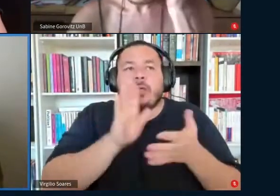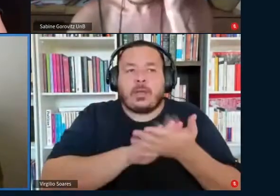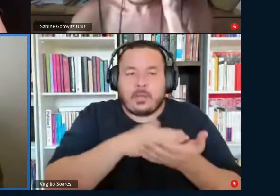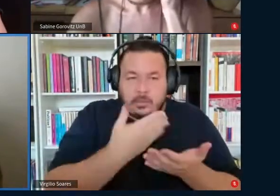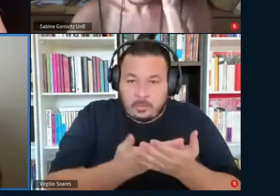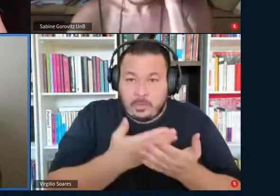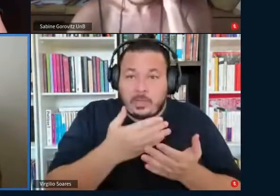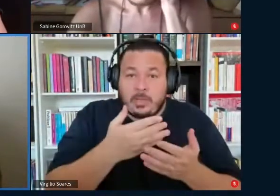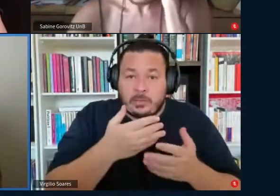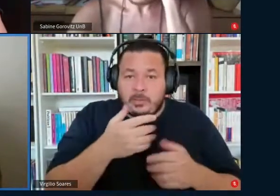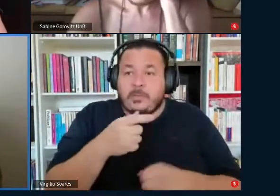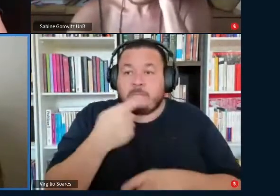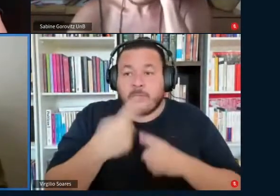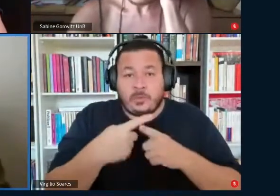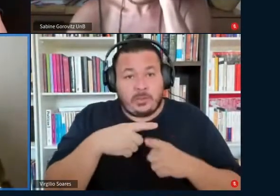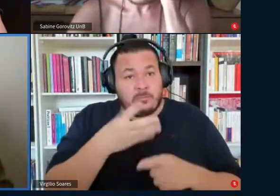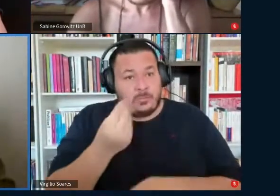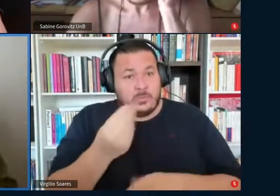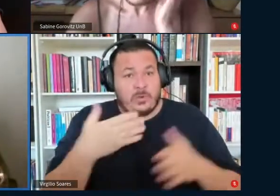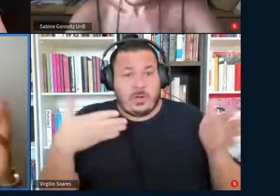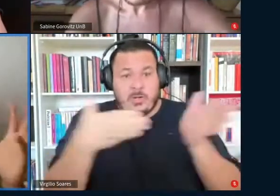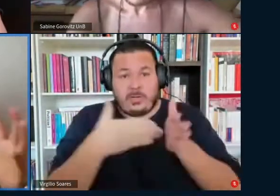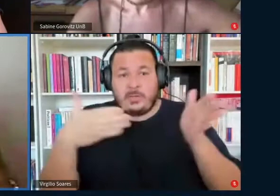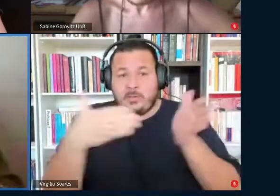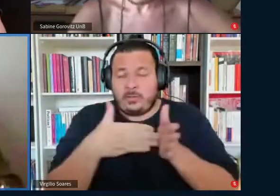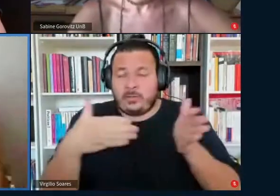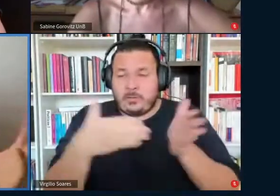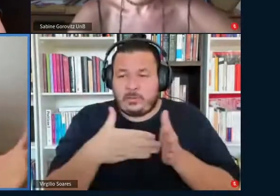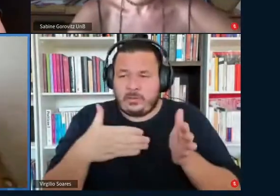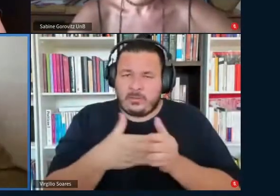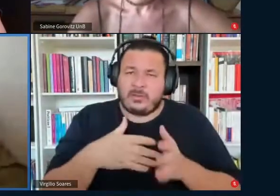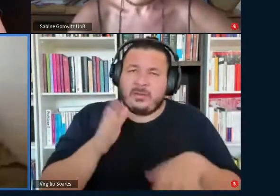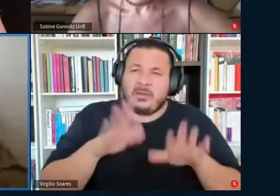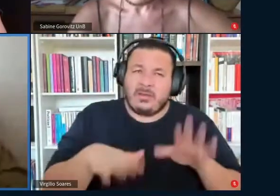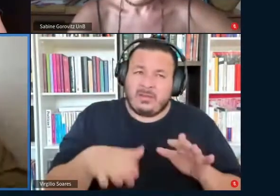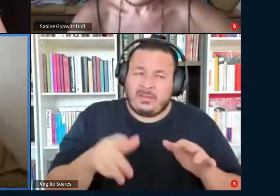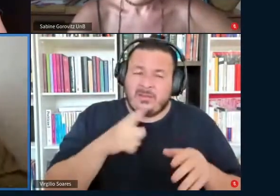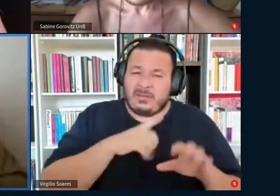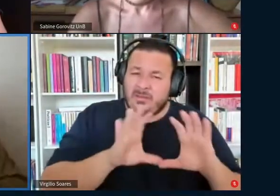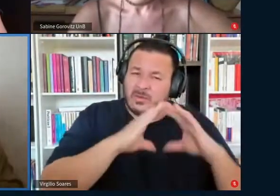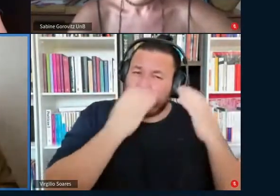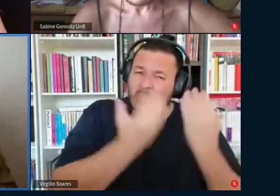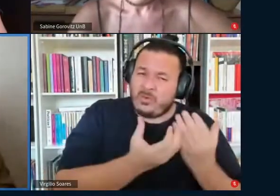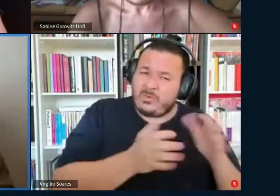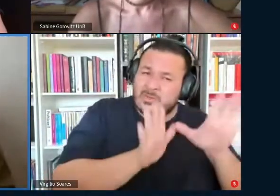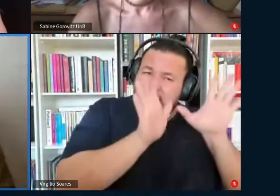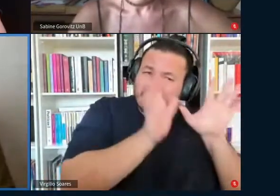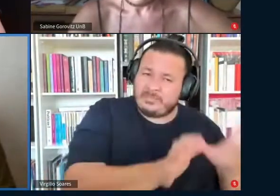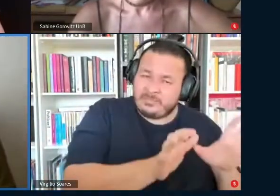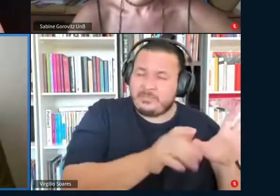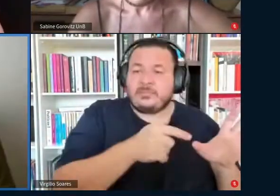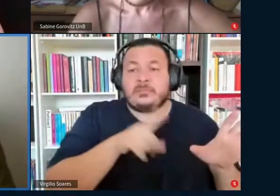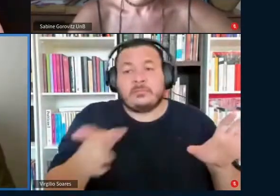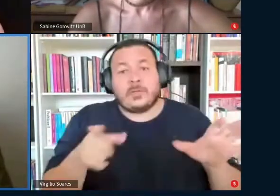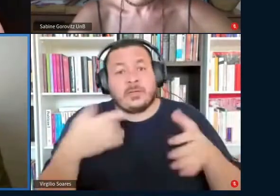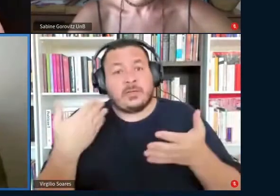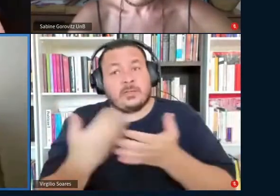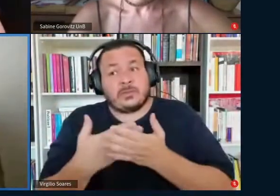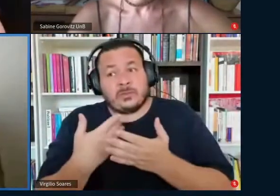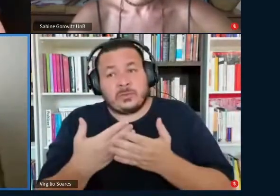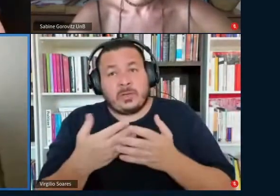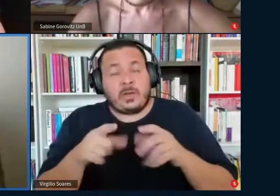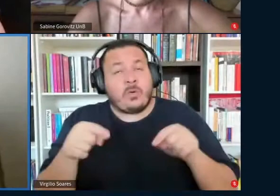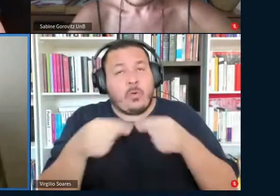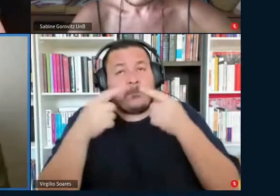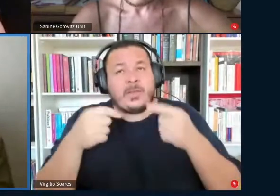ela é muito limitante, assim. Eu acho que a gente põe a conferência num lugar, e do ponto de vista até prático,